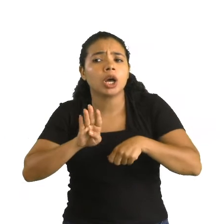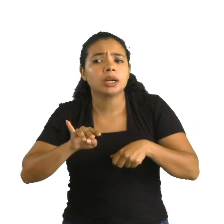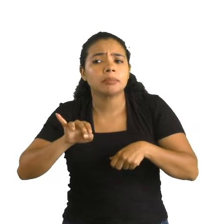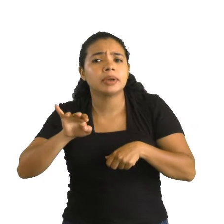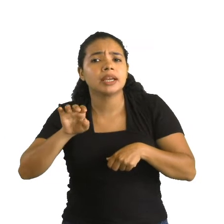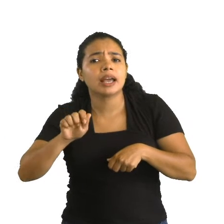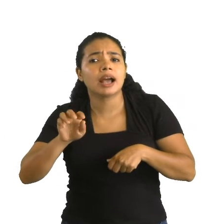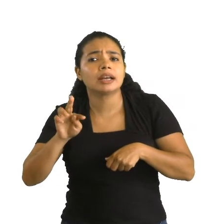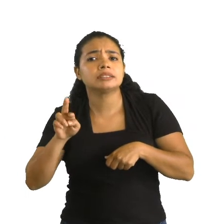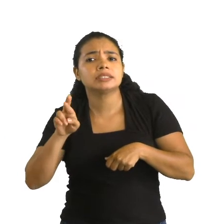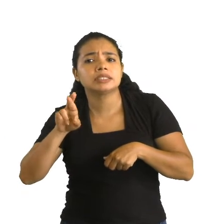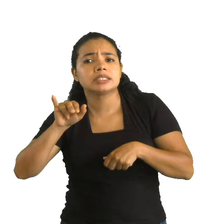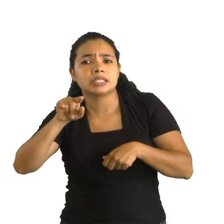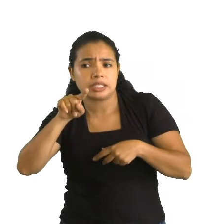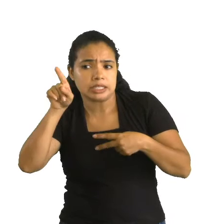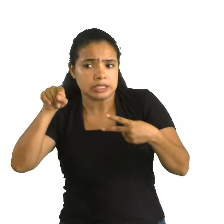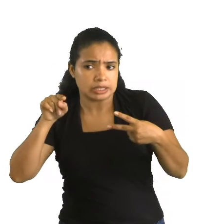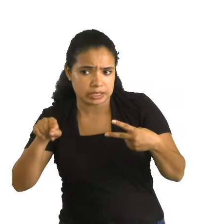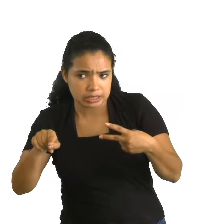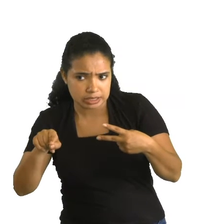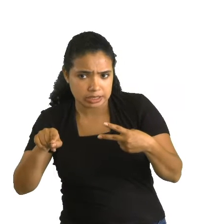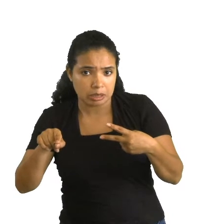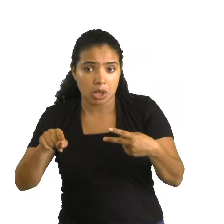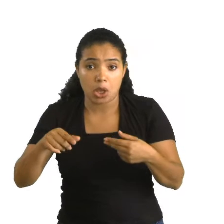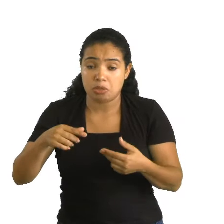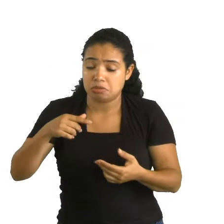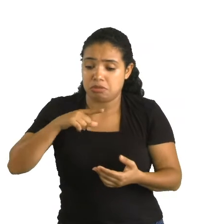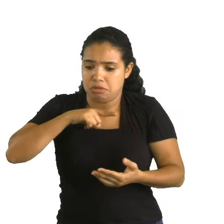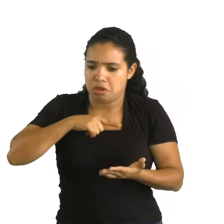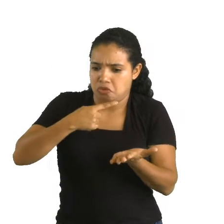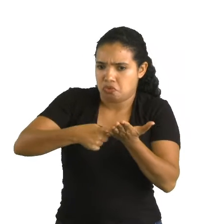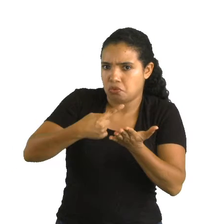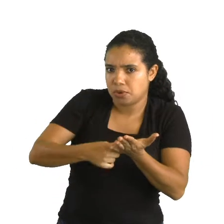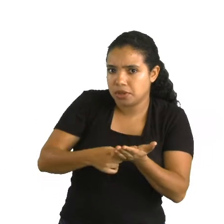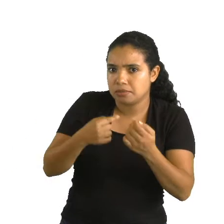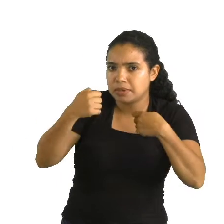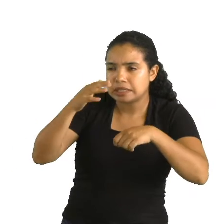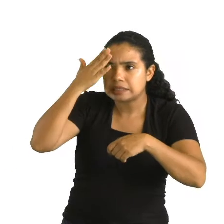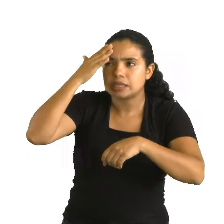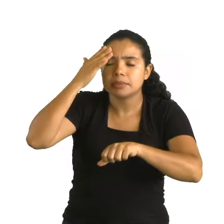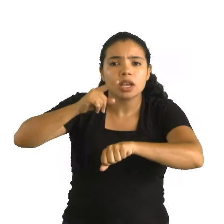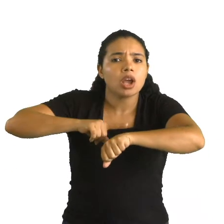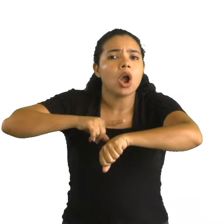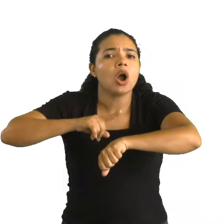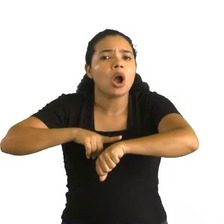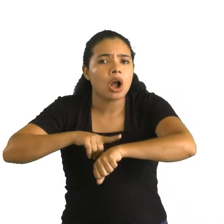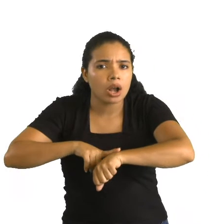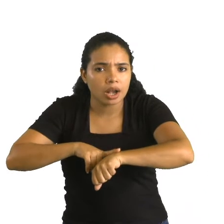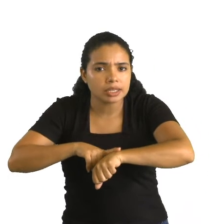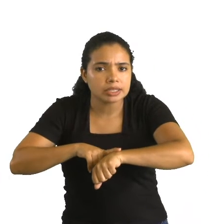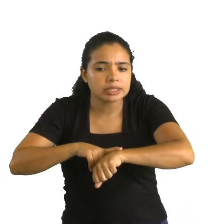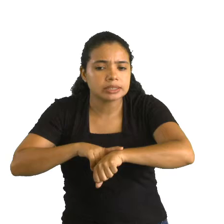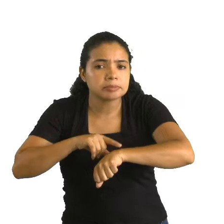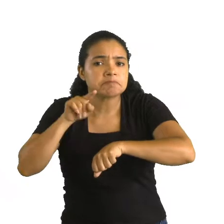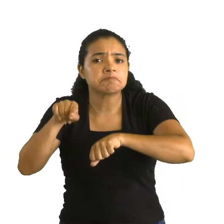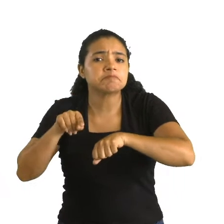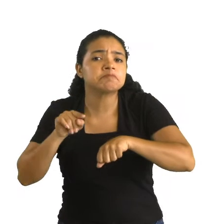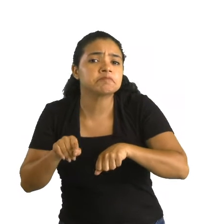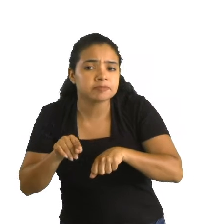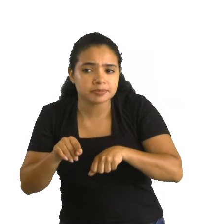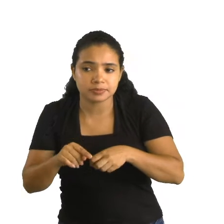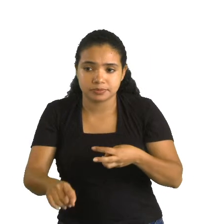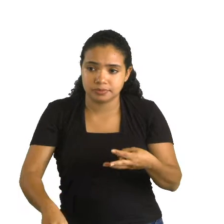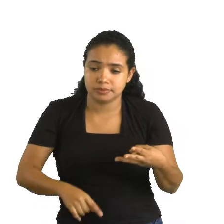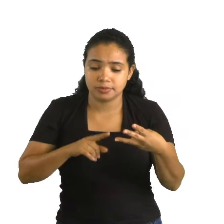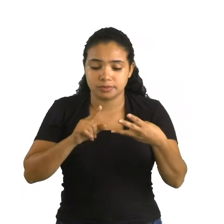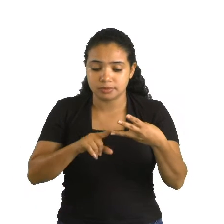Beatriz? Tem um compromisso, precisa saber, então você pergunta, que horas são? Na terceira frase, veio